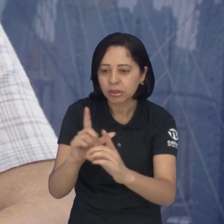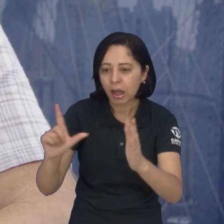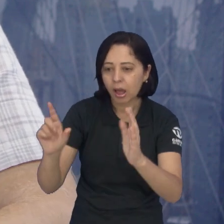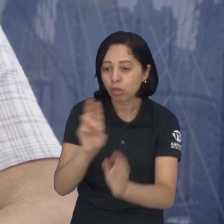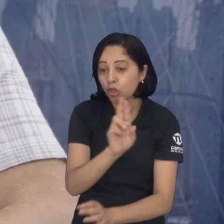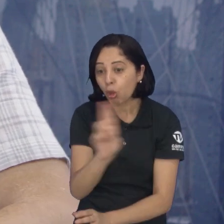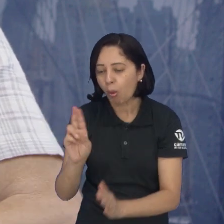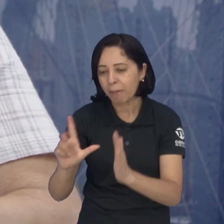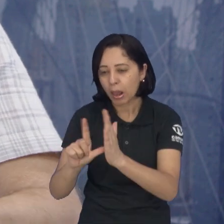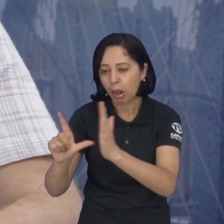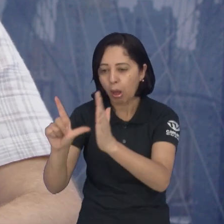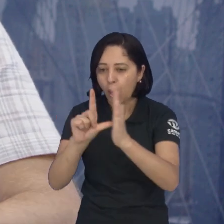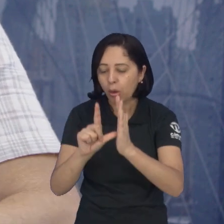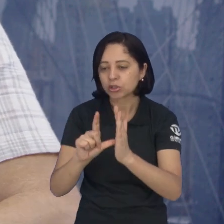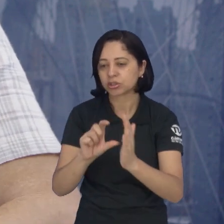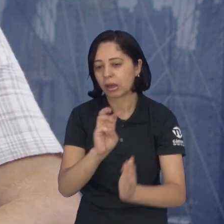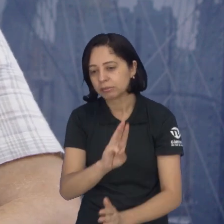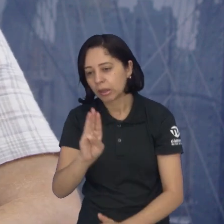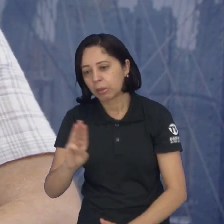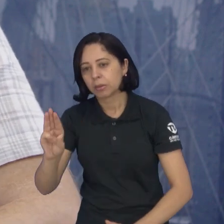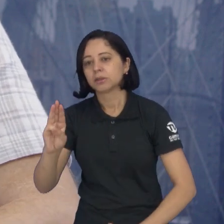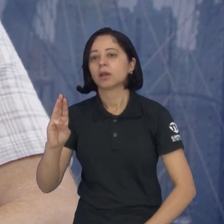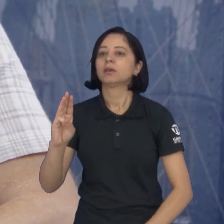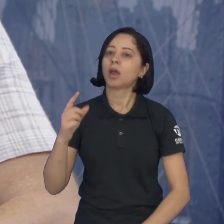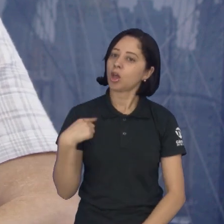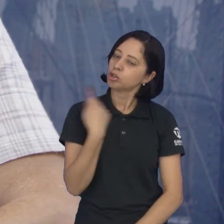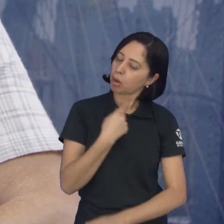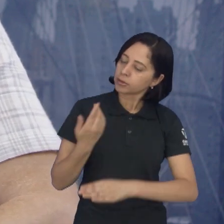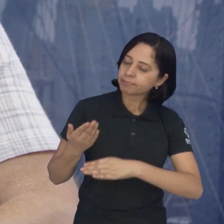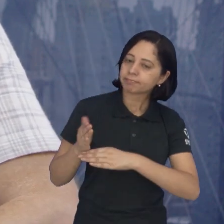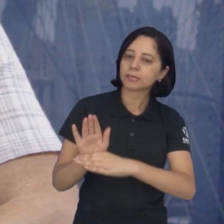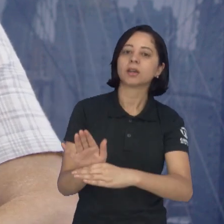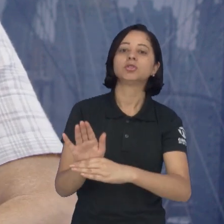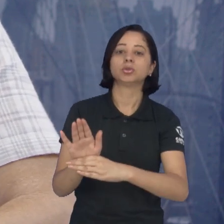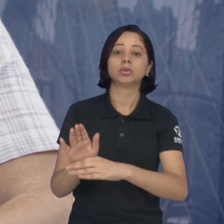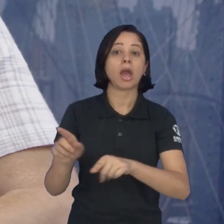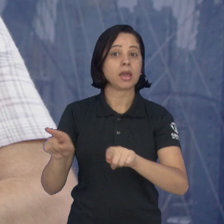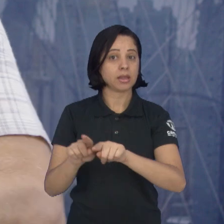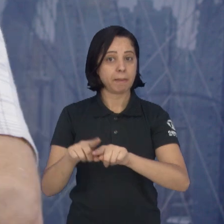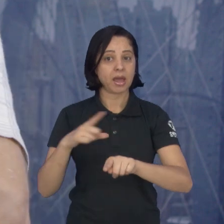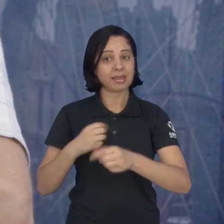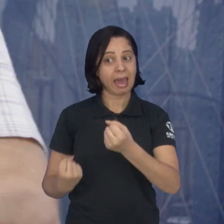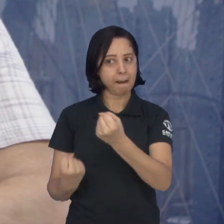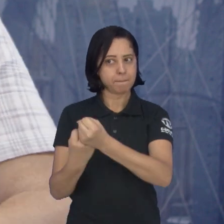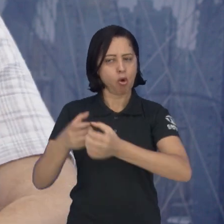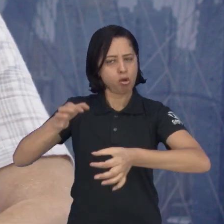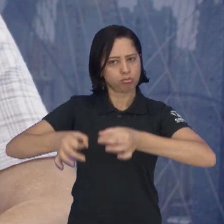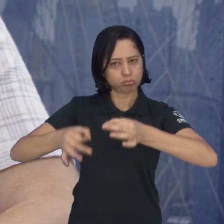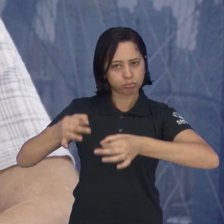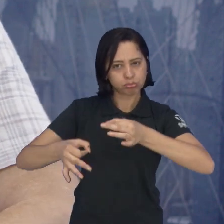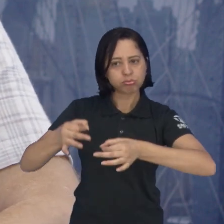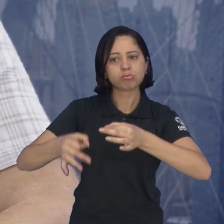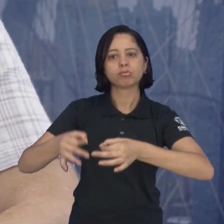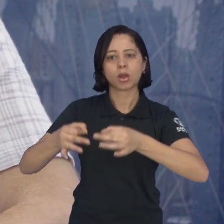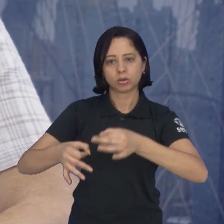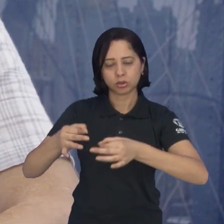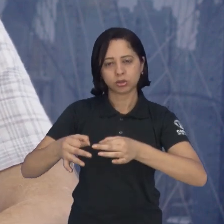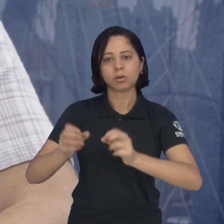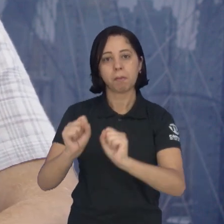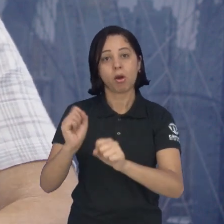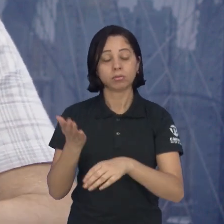nesse equilíbrio, né? Tem vezes que não há possibilidade. Nós também temos uma assistência jurídica que também pode ajudar